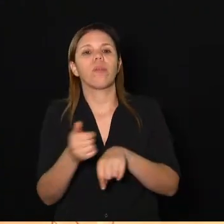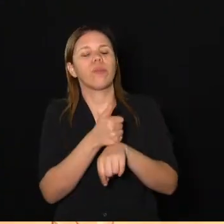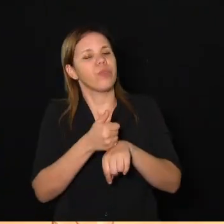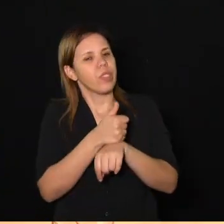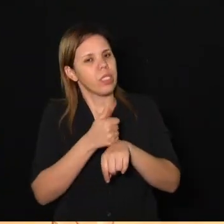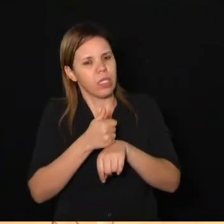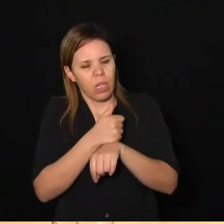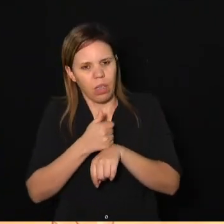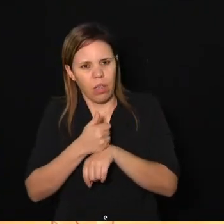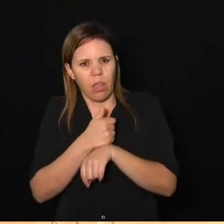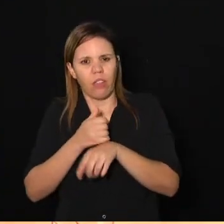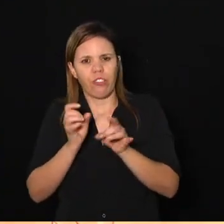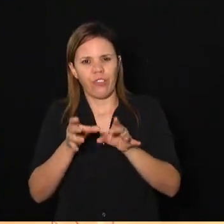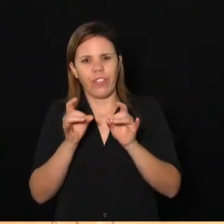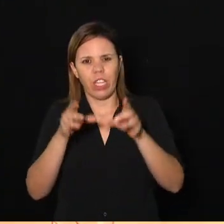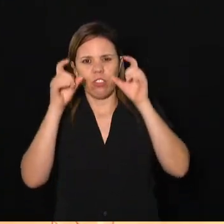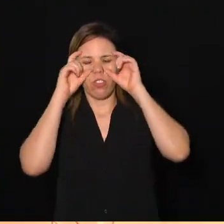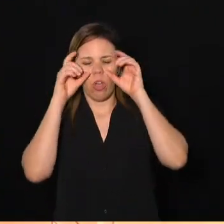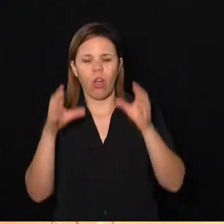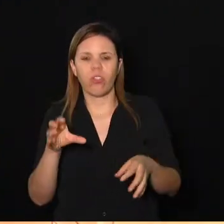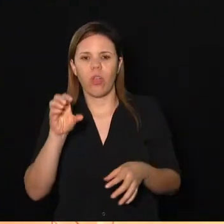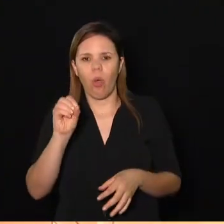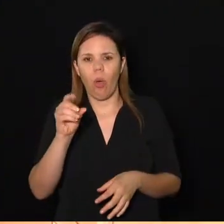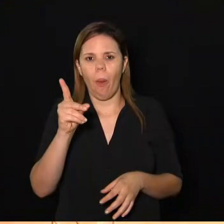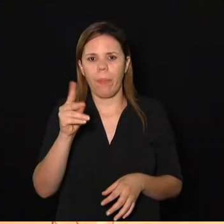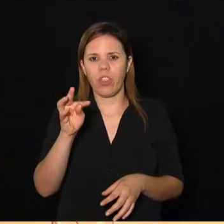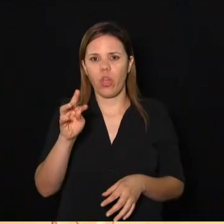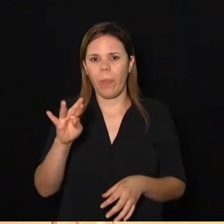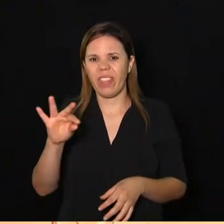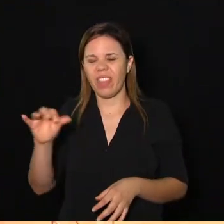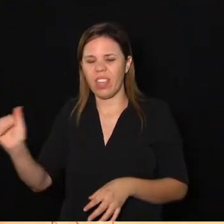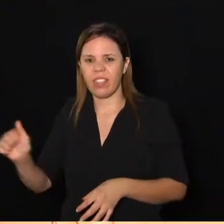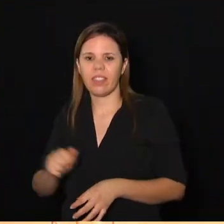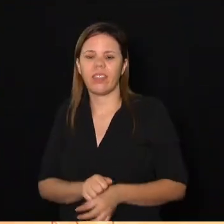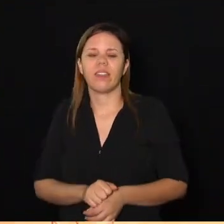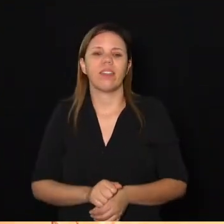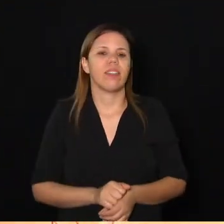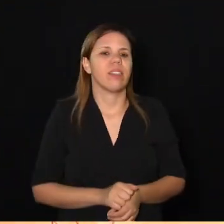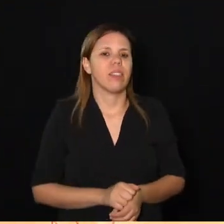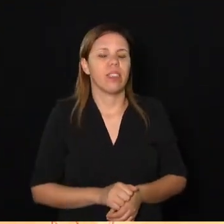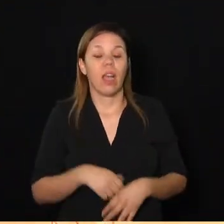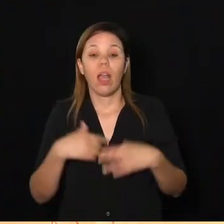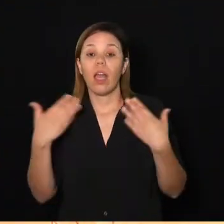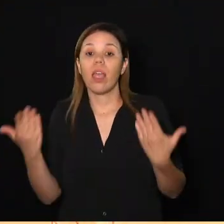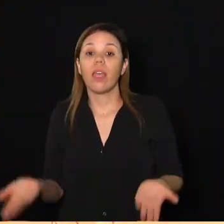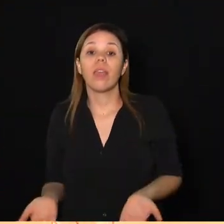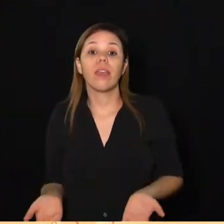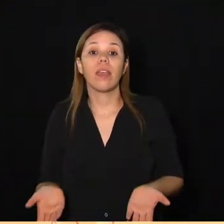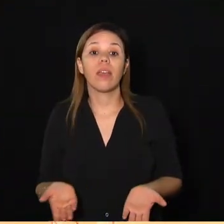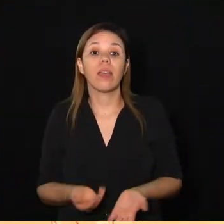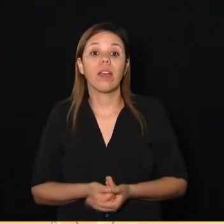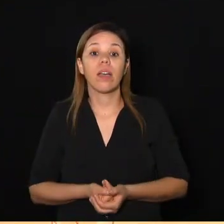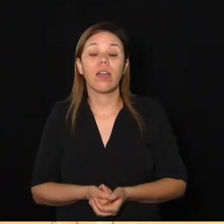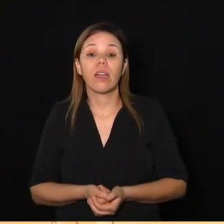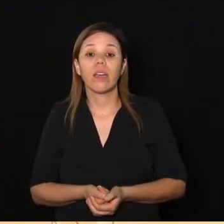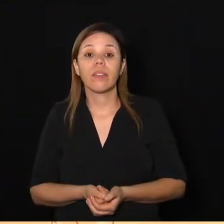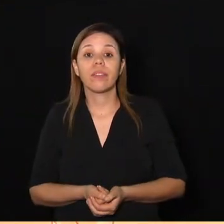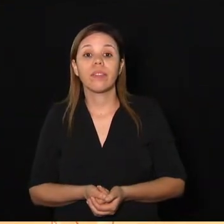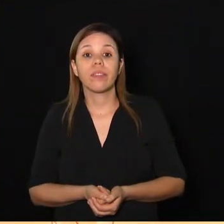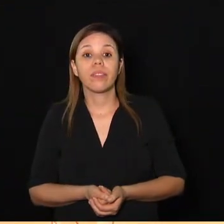colocar esse ponto de vista seja no aspecto legal seja naquilo que é meritório ou não bem como os